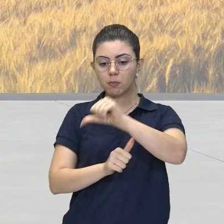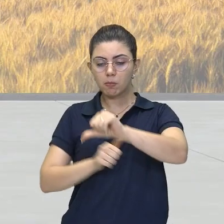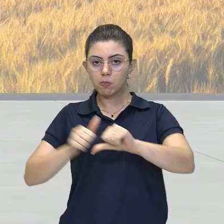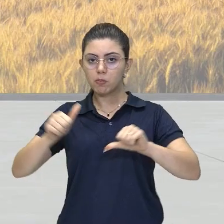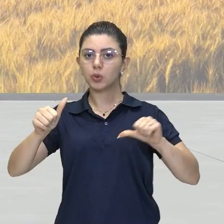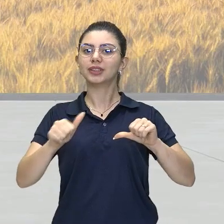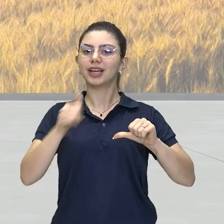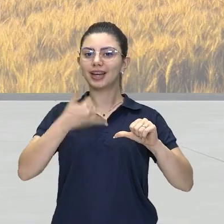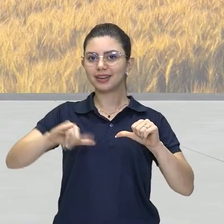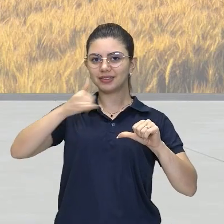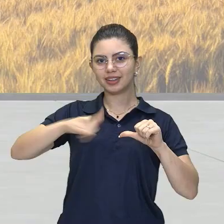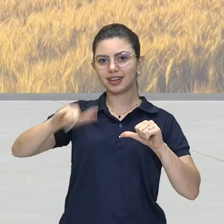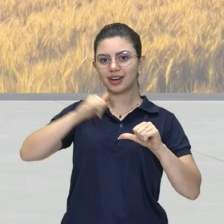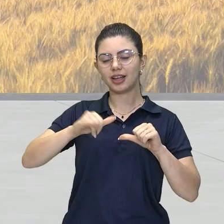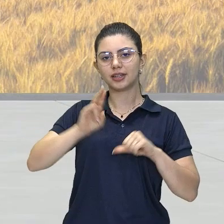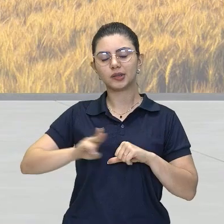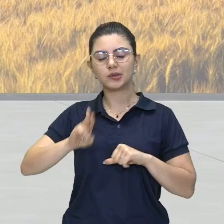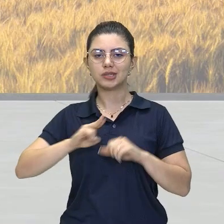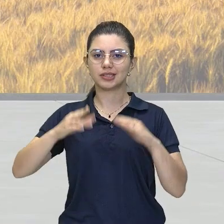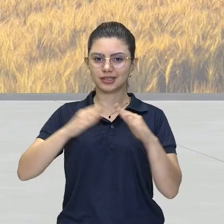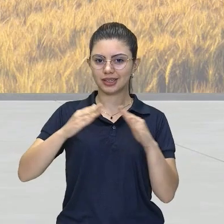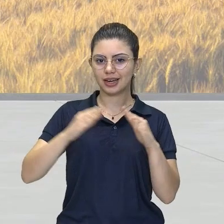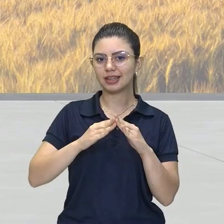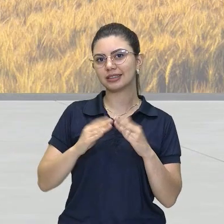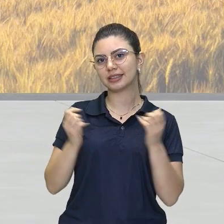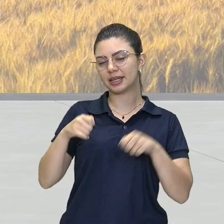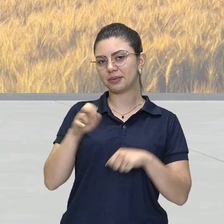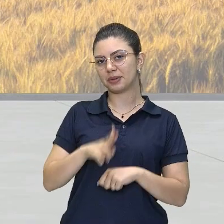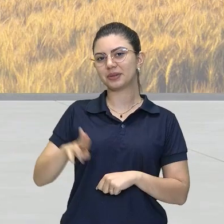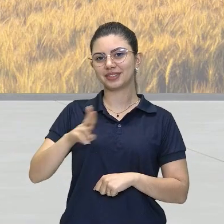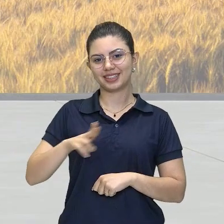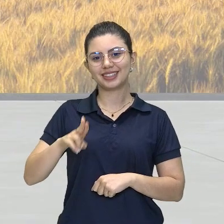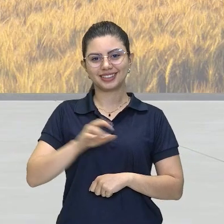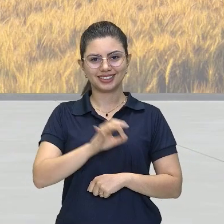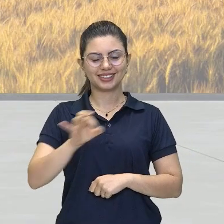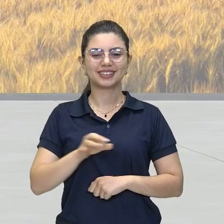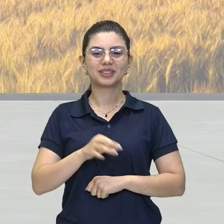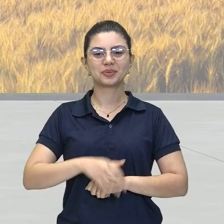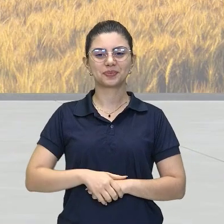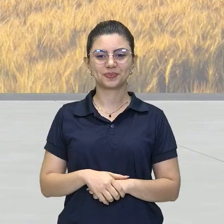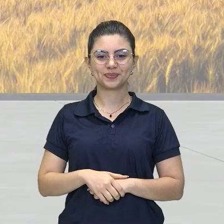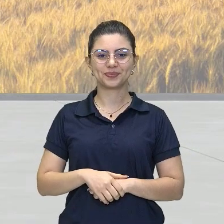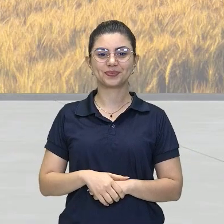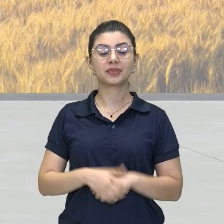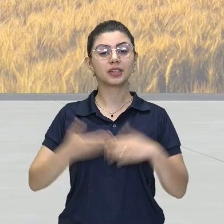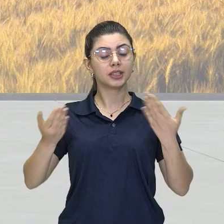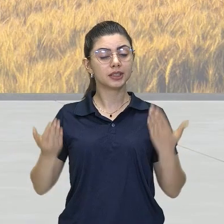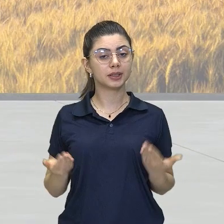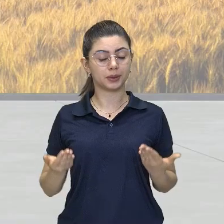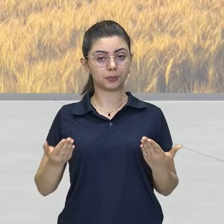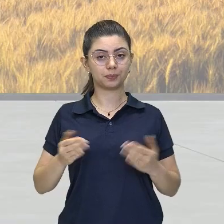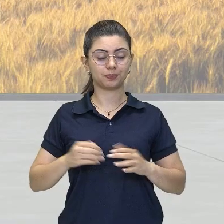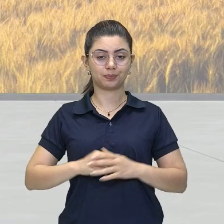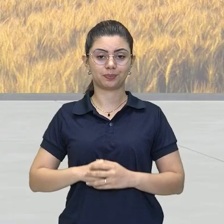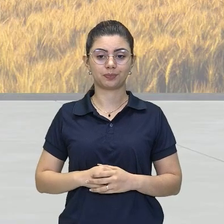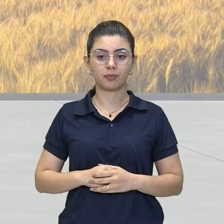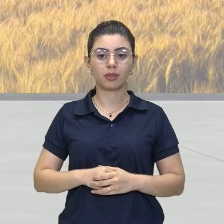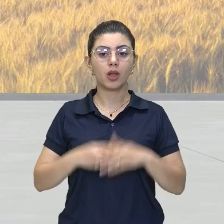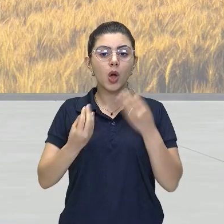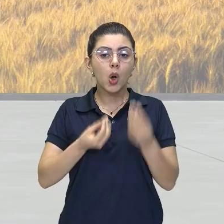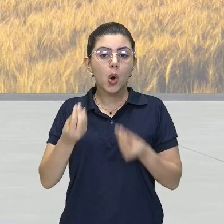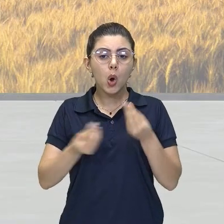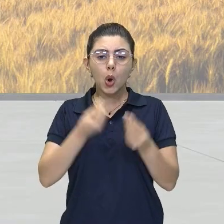energia elétrica ela tem ampla utilização na nossa vida cotidiana. E uma das formas de se